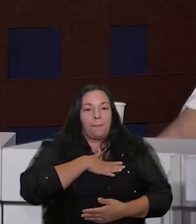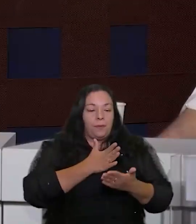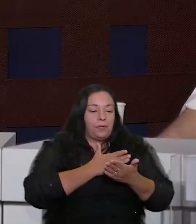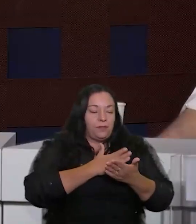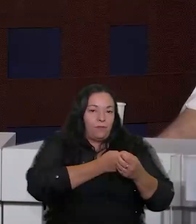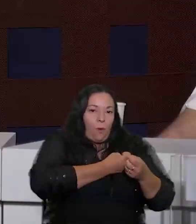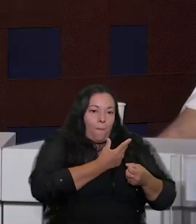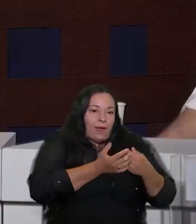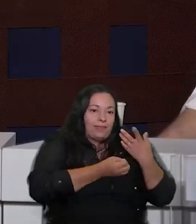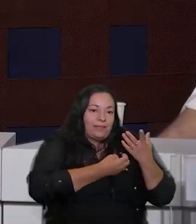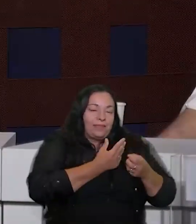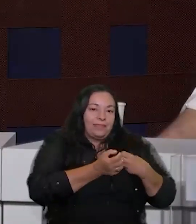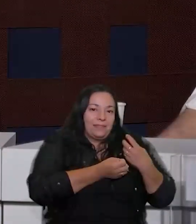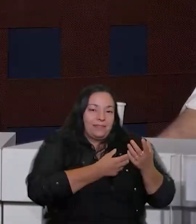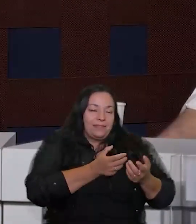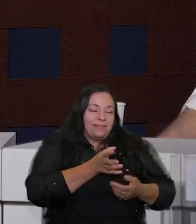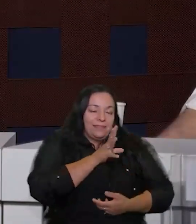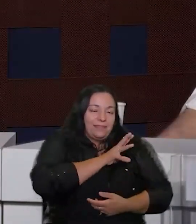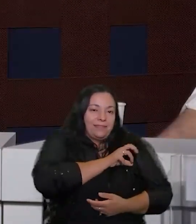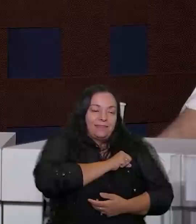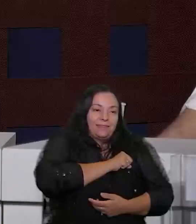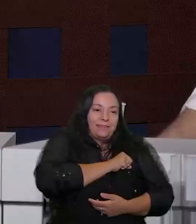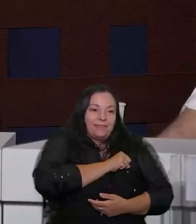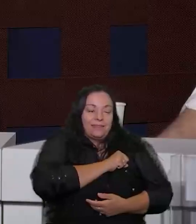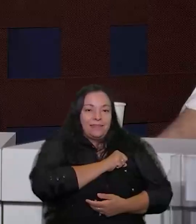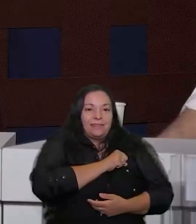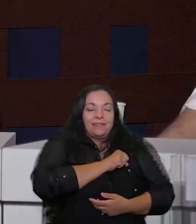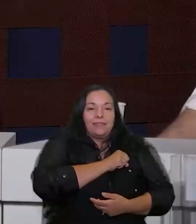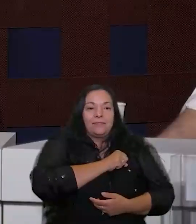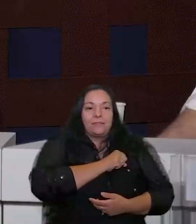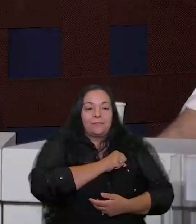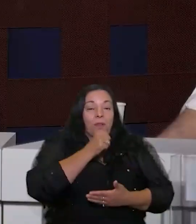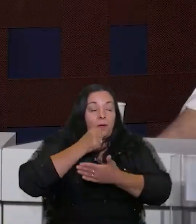ele trouxe uma proposta de falar de algumas construções